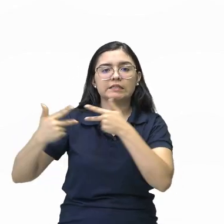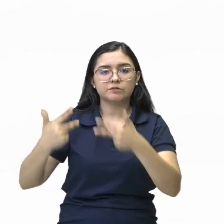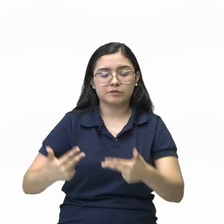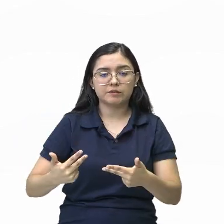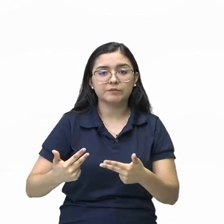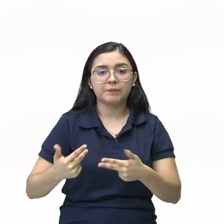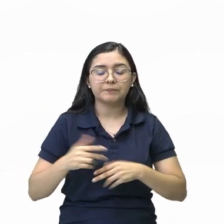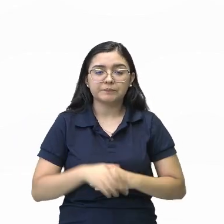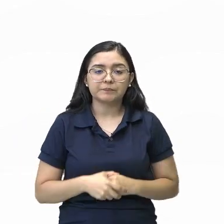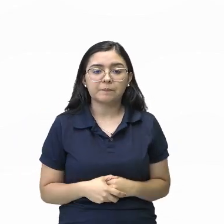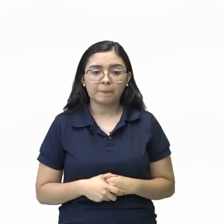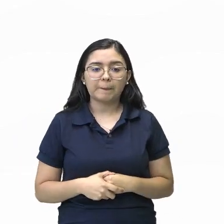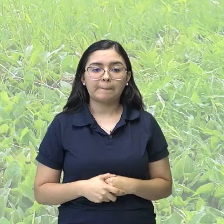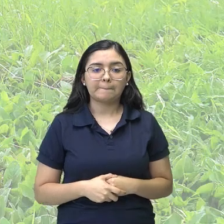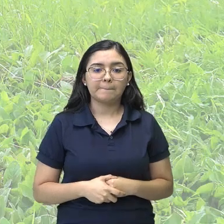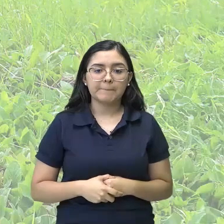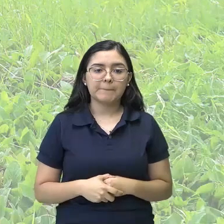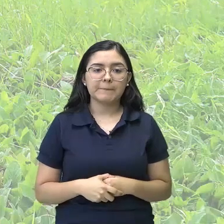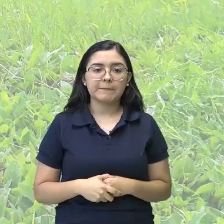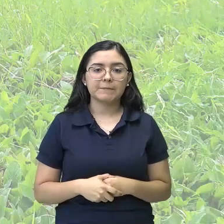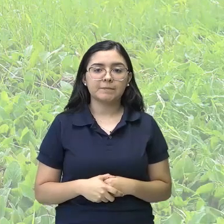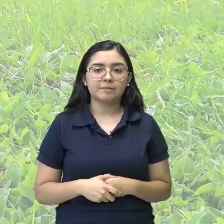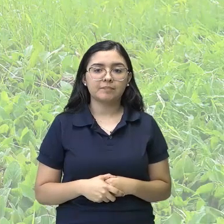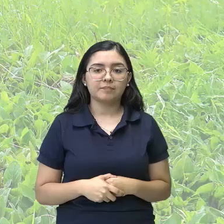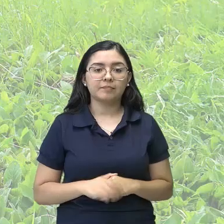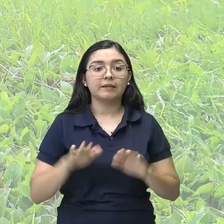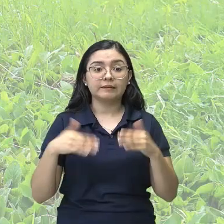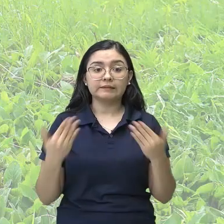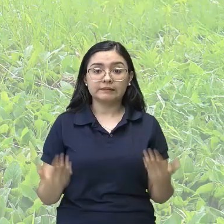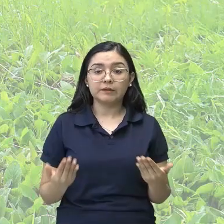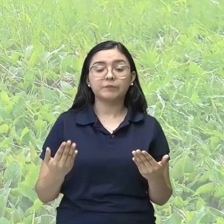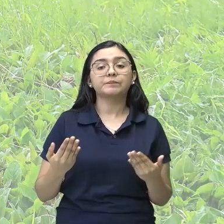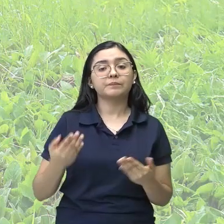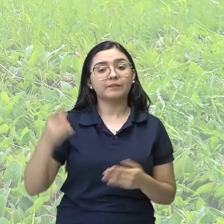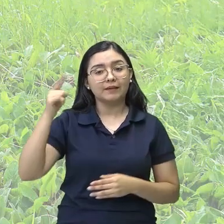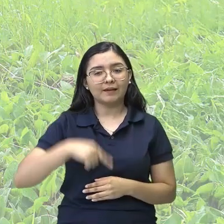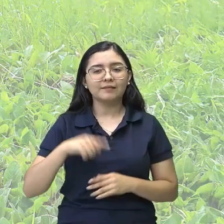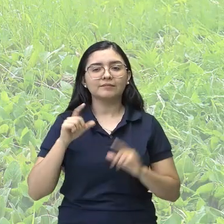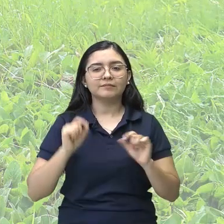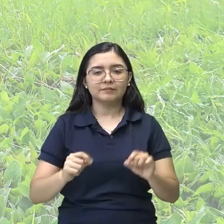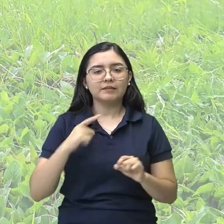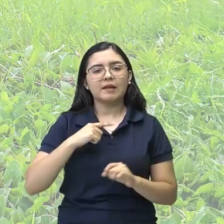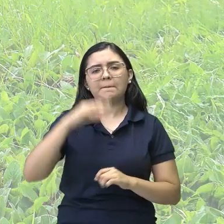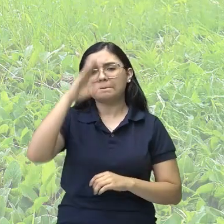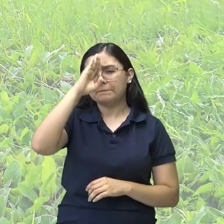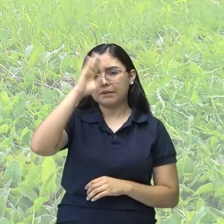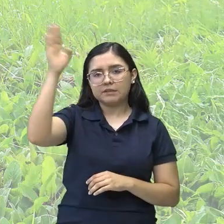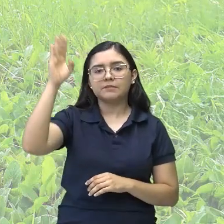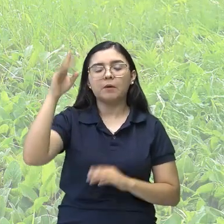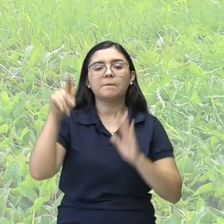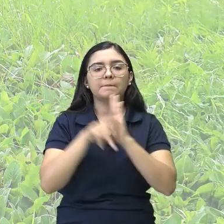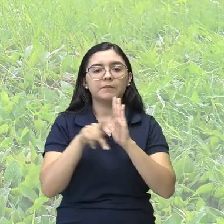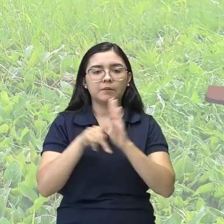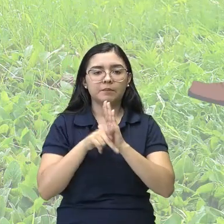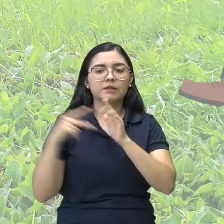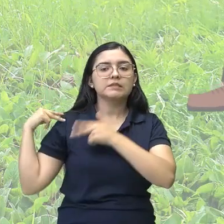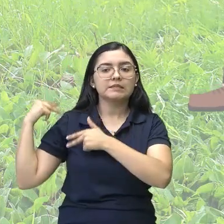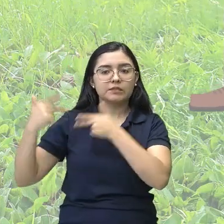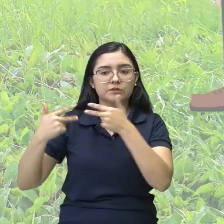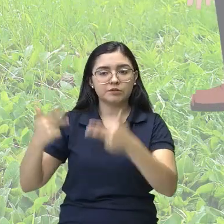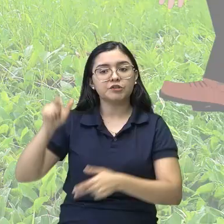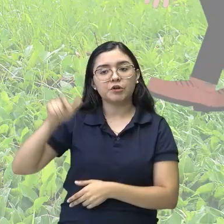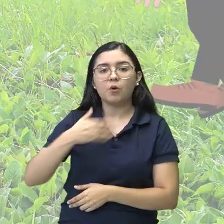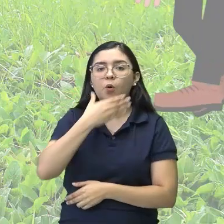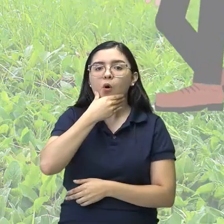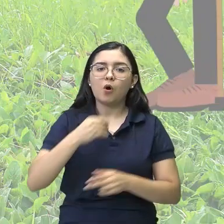seleção natural. Então, essa aí é a grande obra de Darwin, né, a seleção